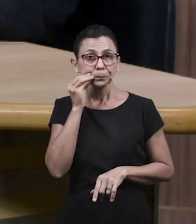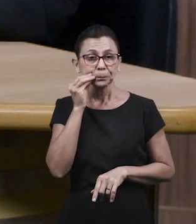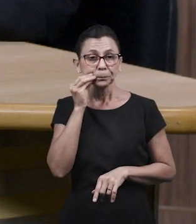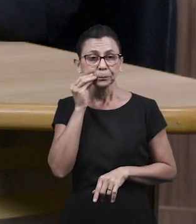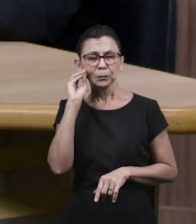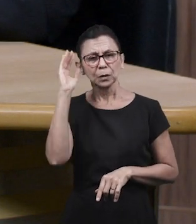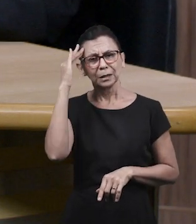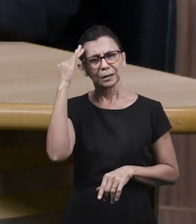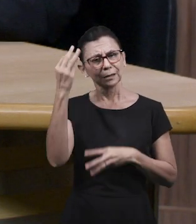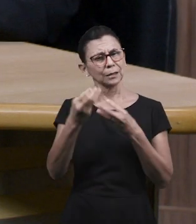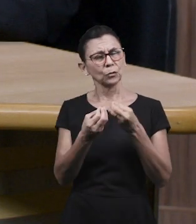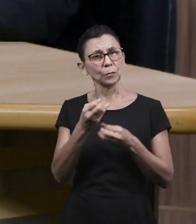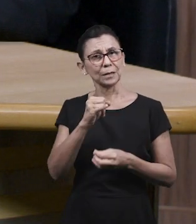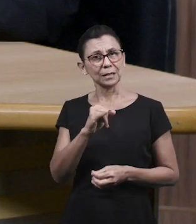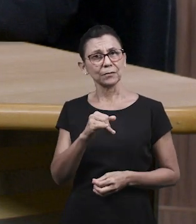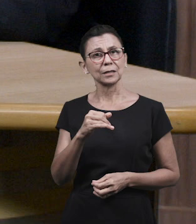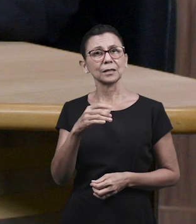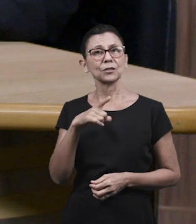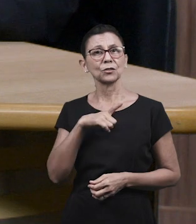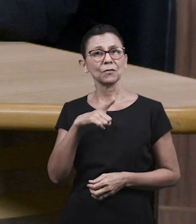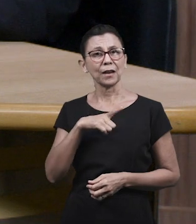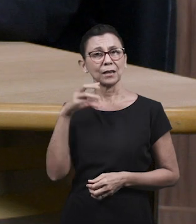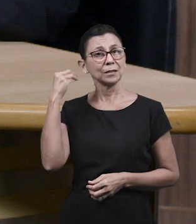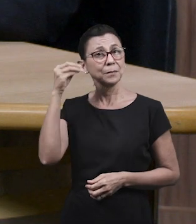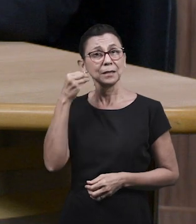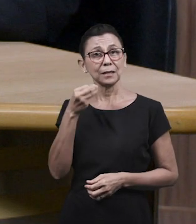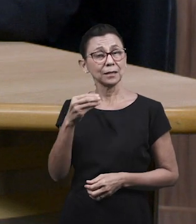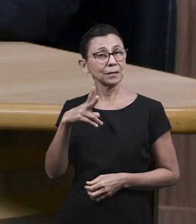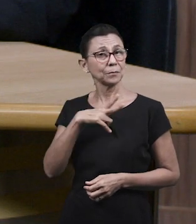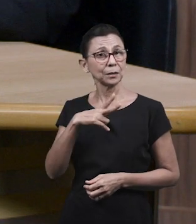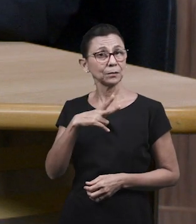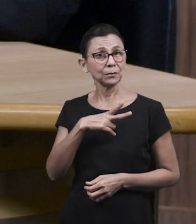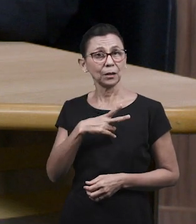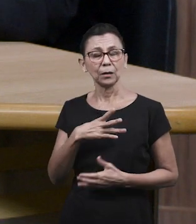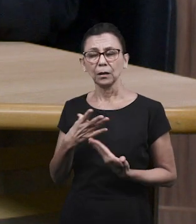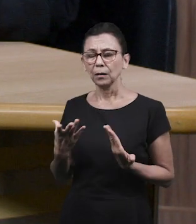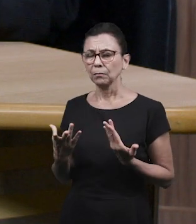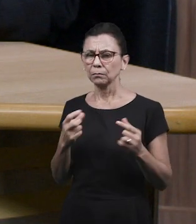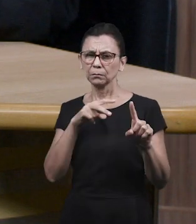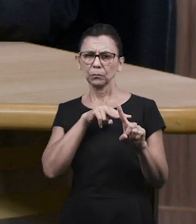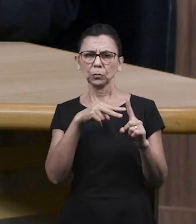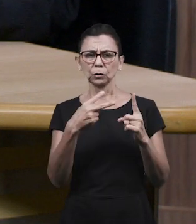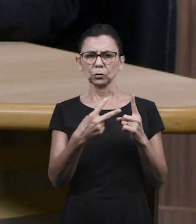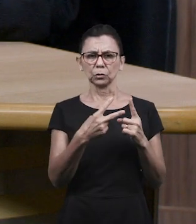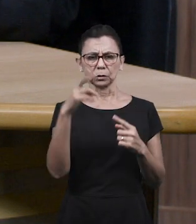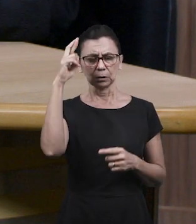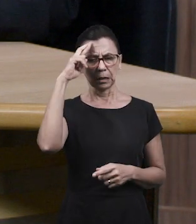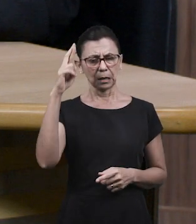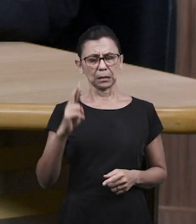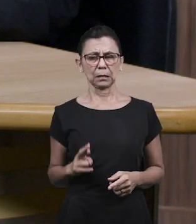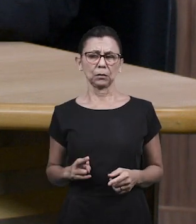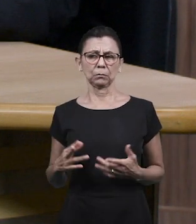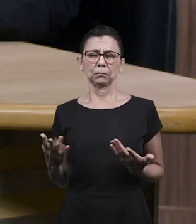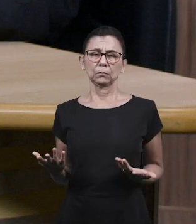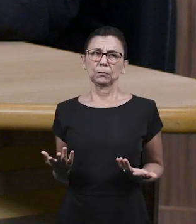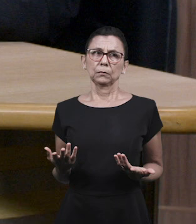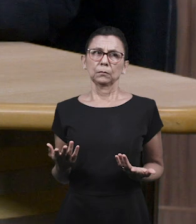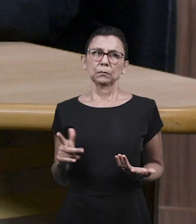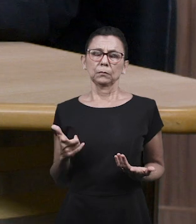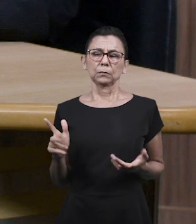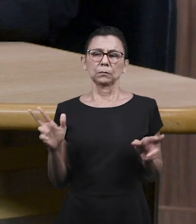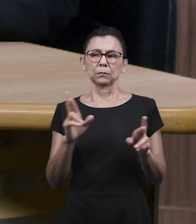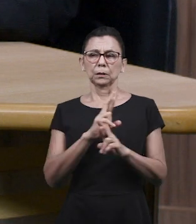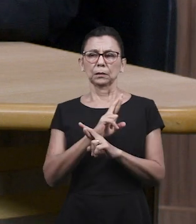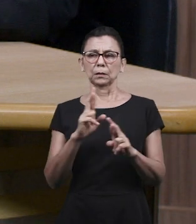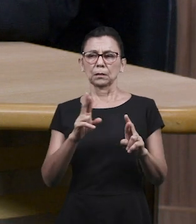jejum. É porque do ponto de vista da razão, não existe uma associação, uma relação